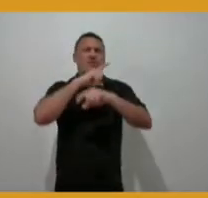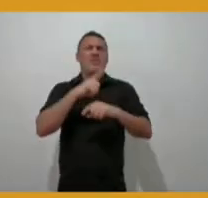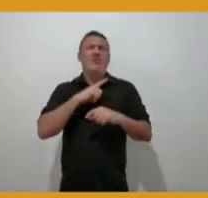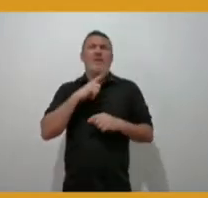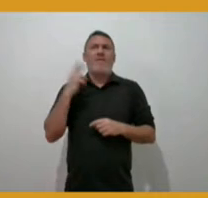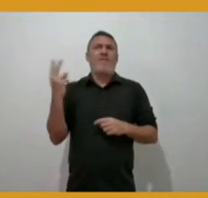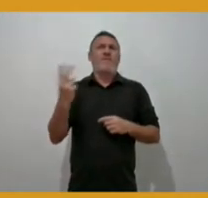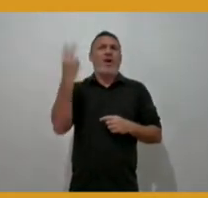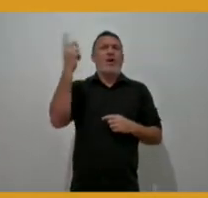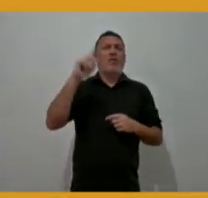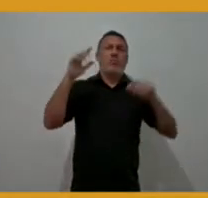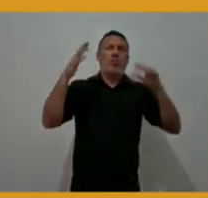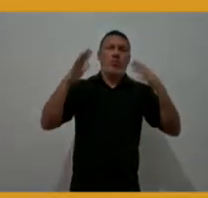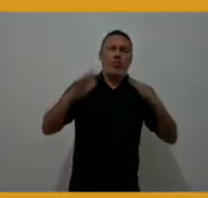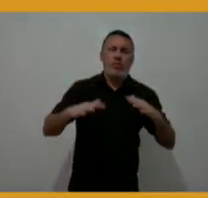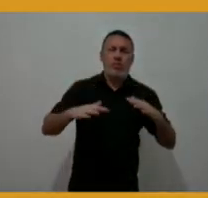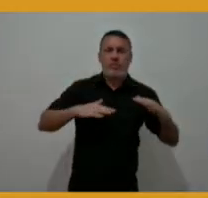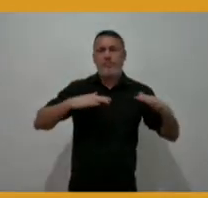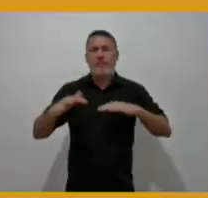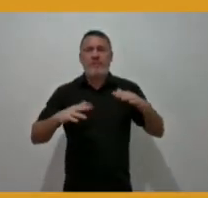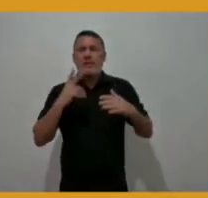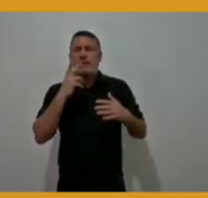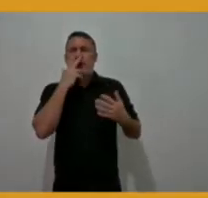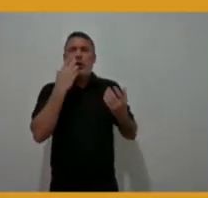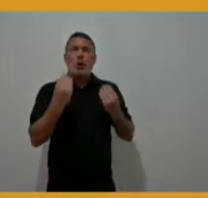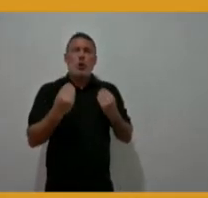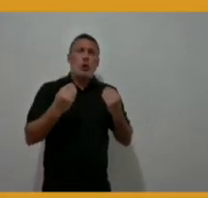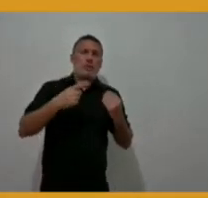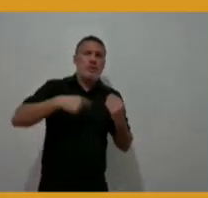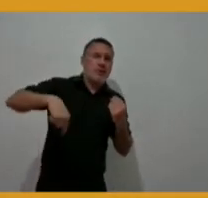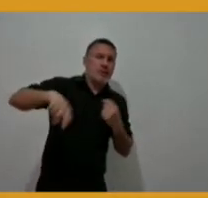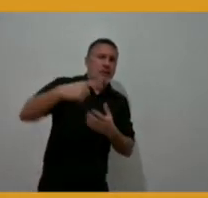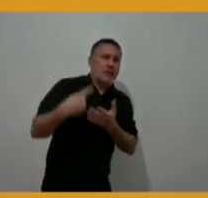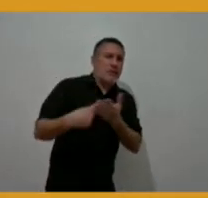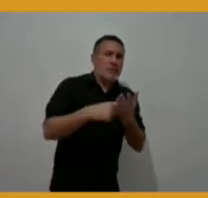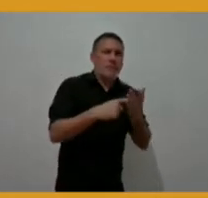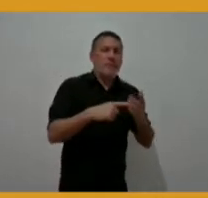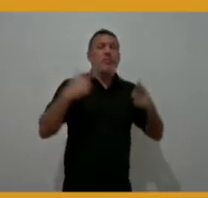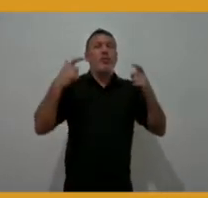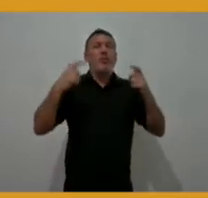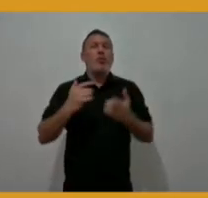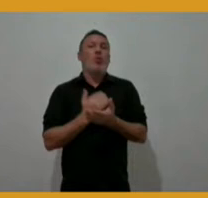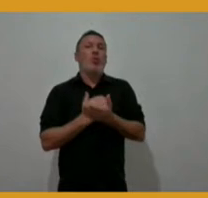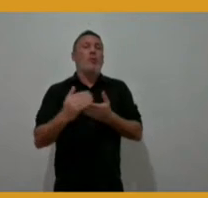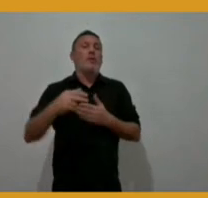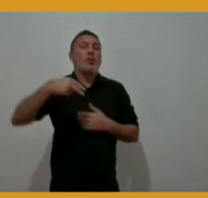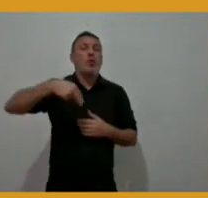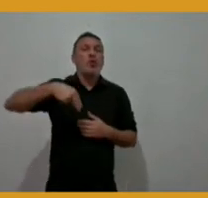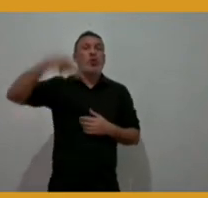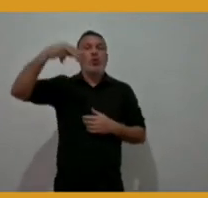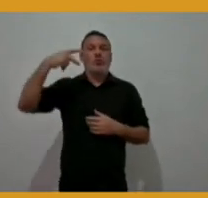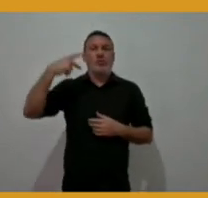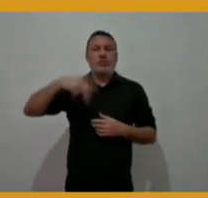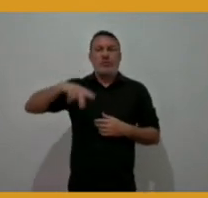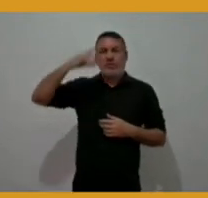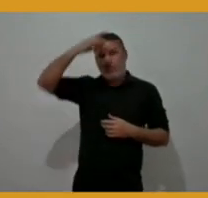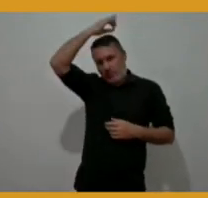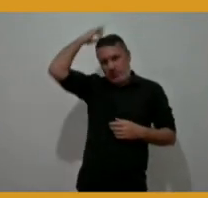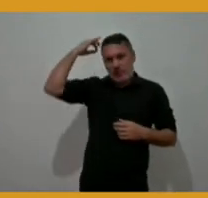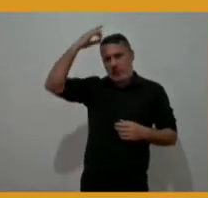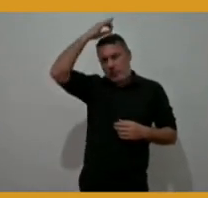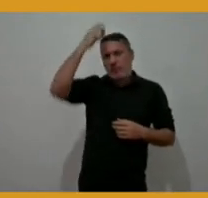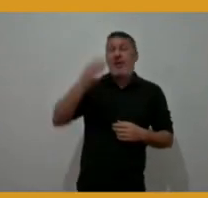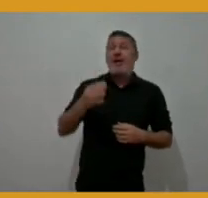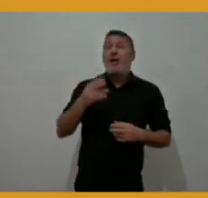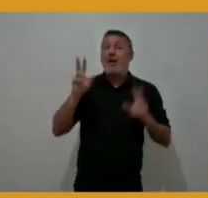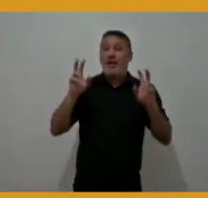um movimento de reação teve início no norte do estado. O café arábica foi substituído pelo